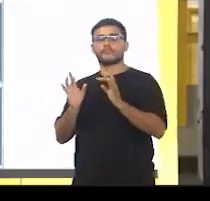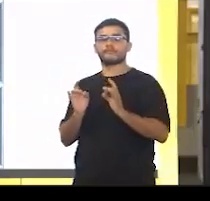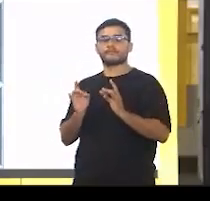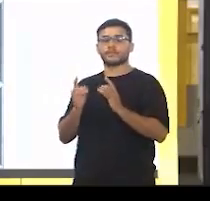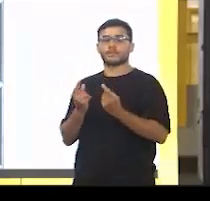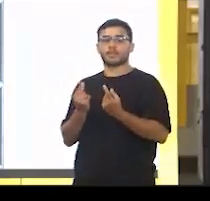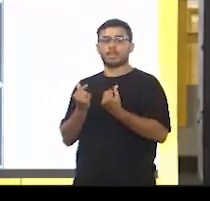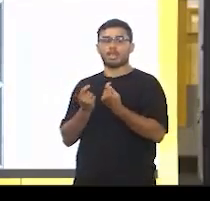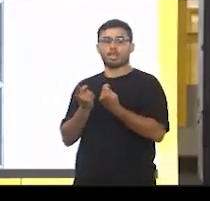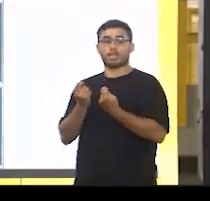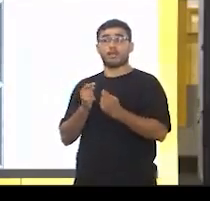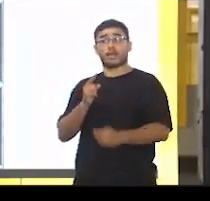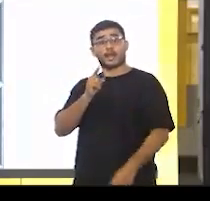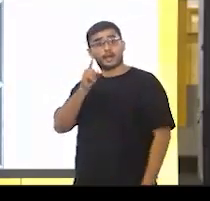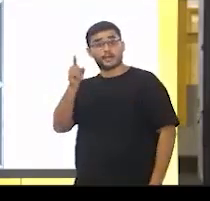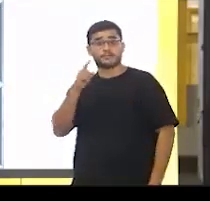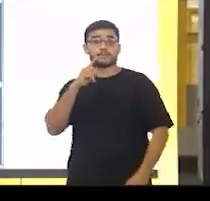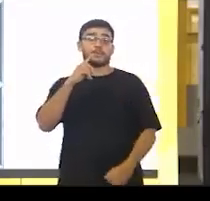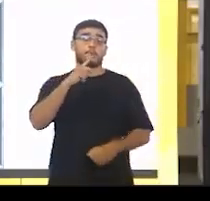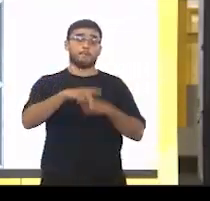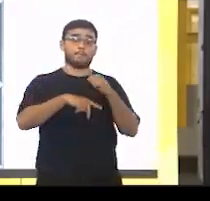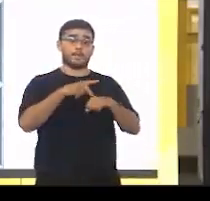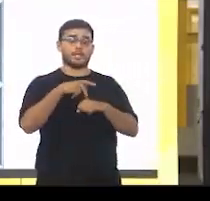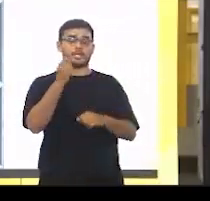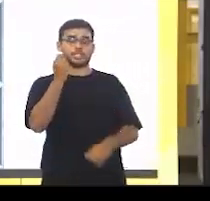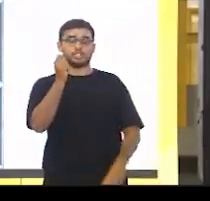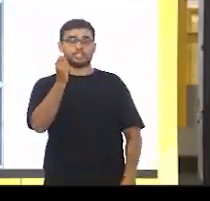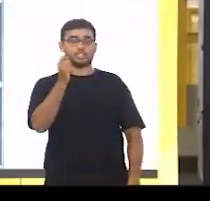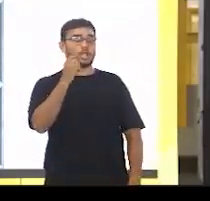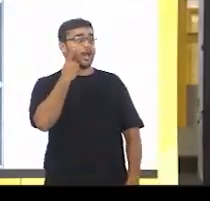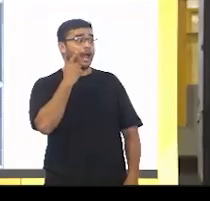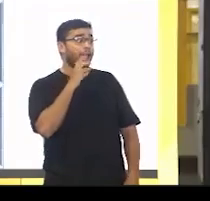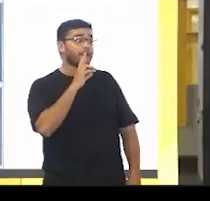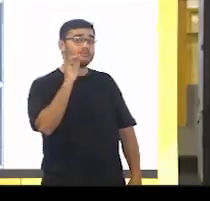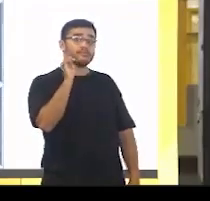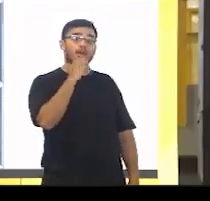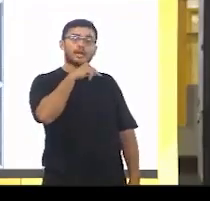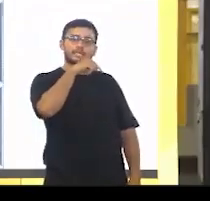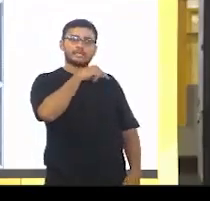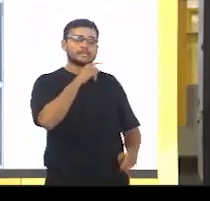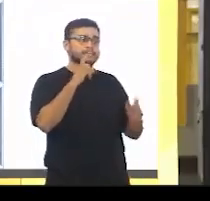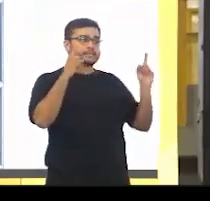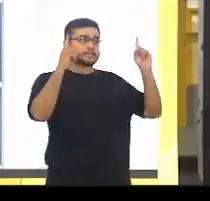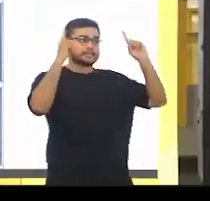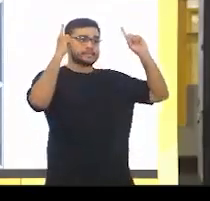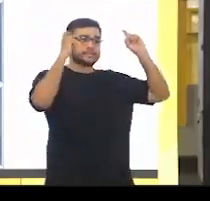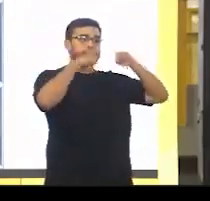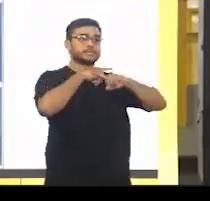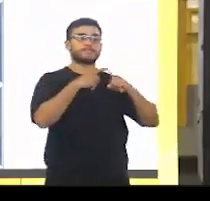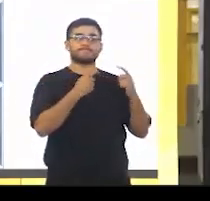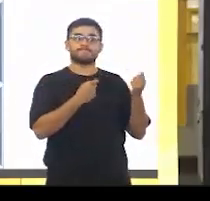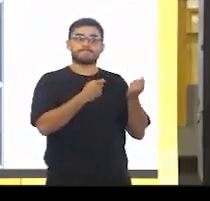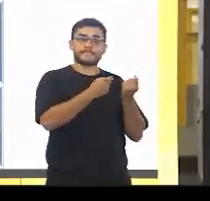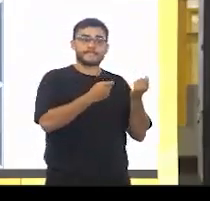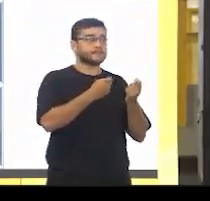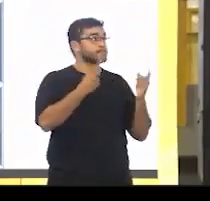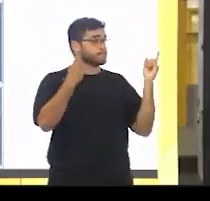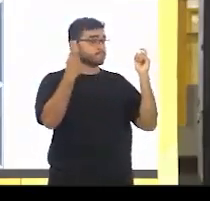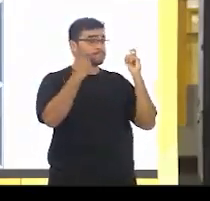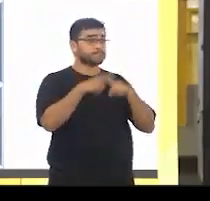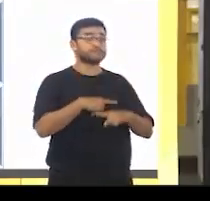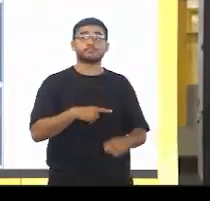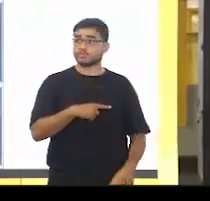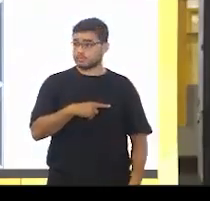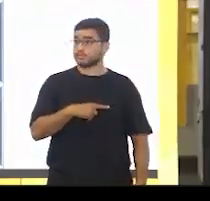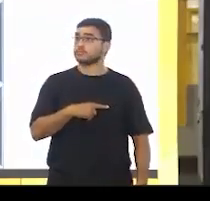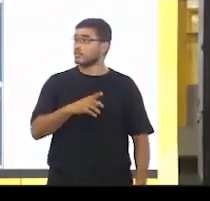que a medida pudesse afetar sua produção industrial. O acordo vai abranger uma ampla gama de produtos